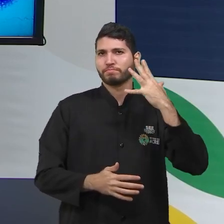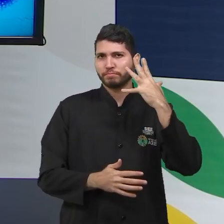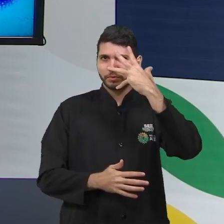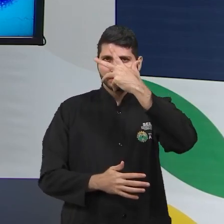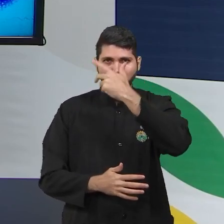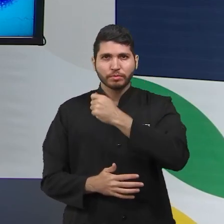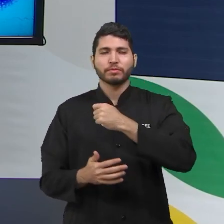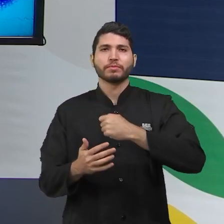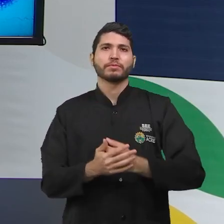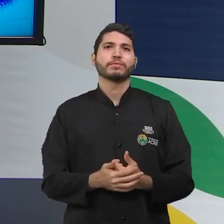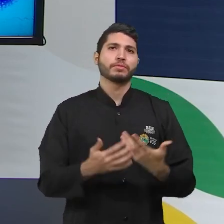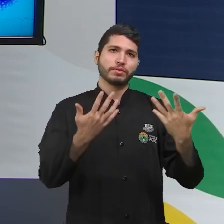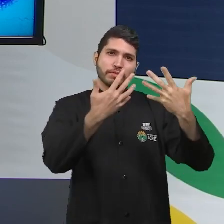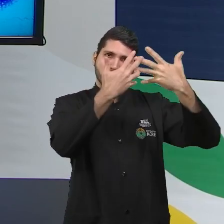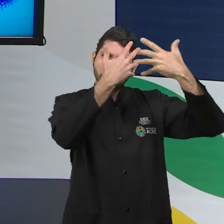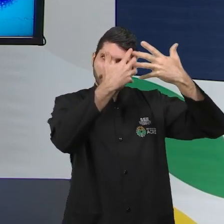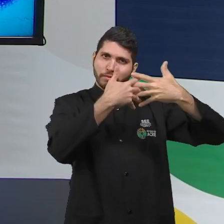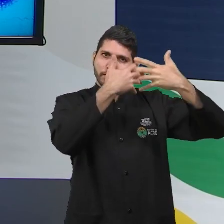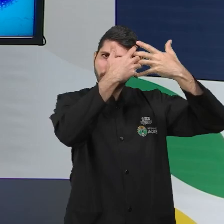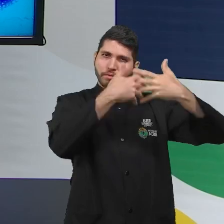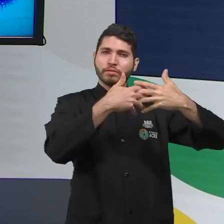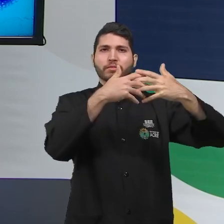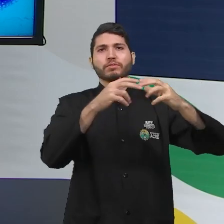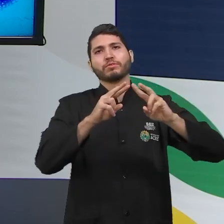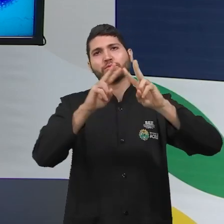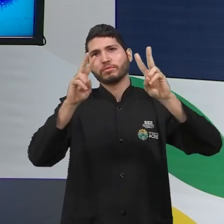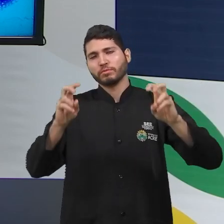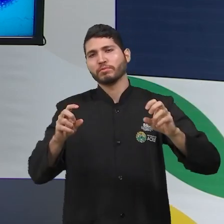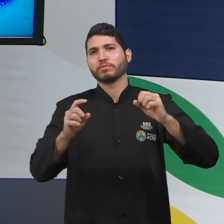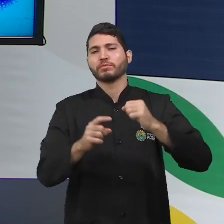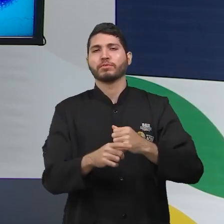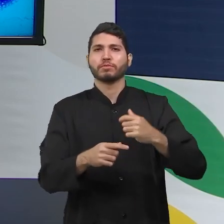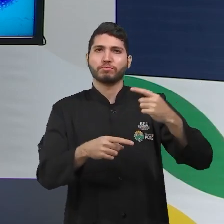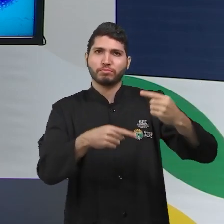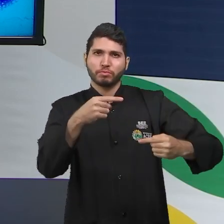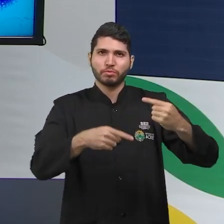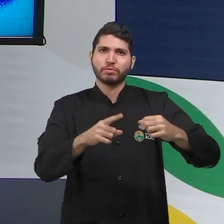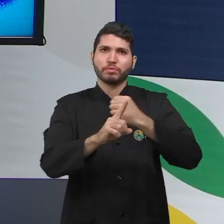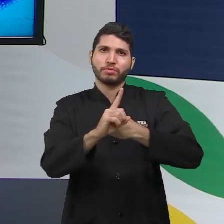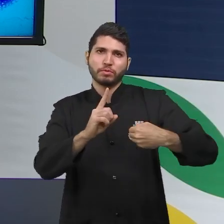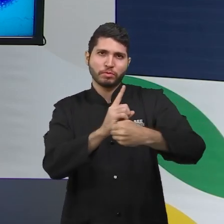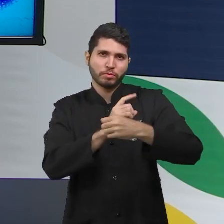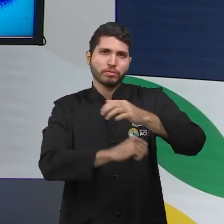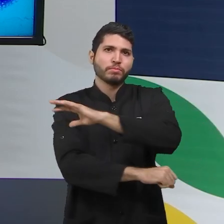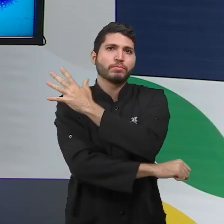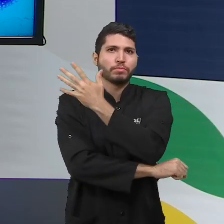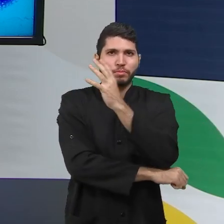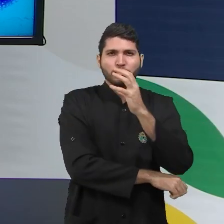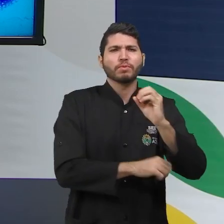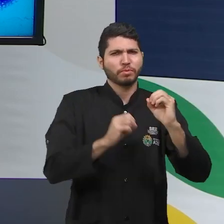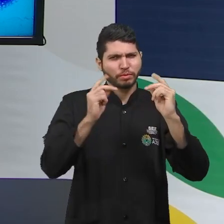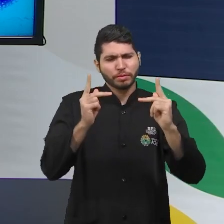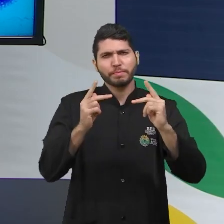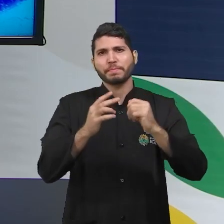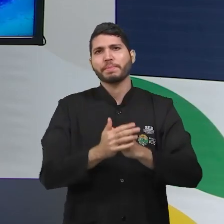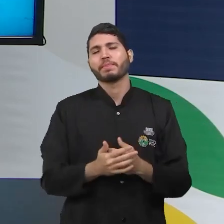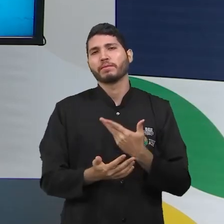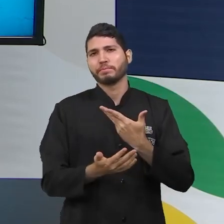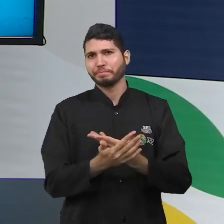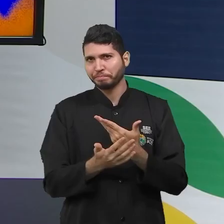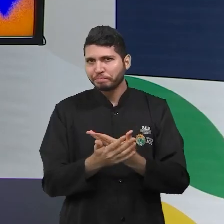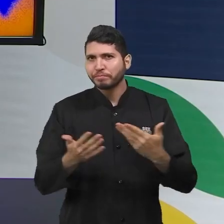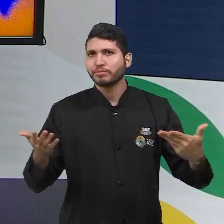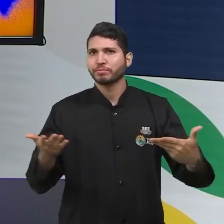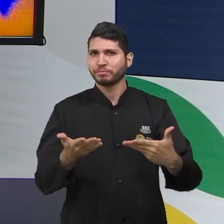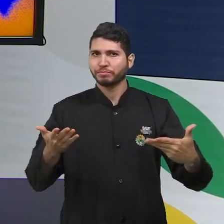traz essas reflexões sobre questões sociais, questões políticas, questões ambientais, tá bom? Então, a nossa aula de hoje trouxe esse